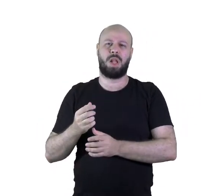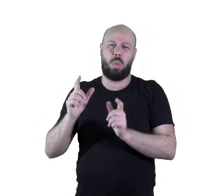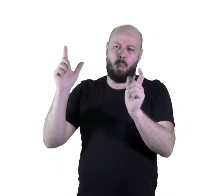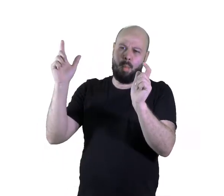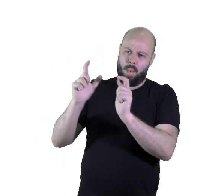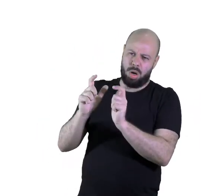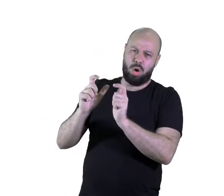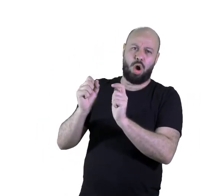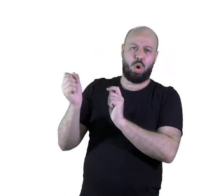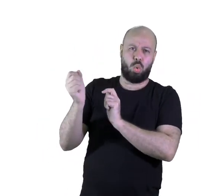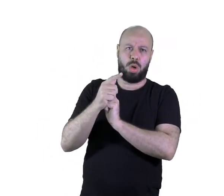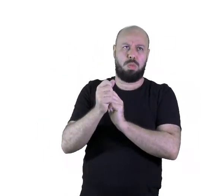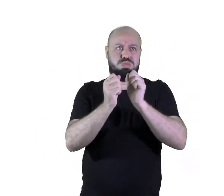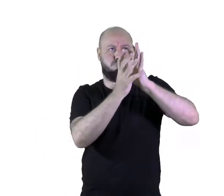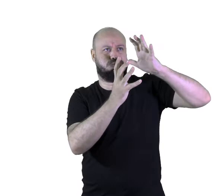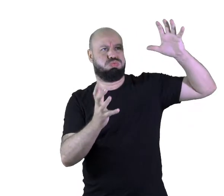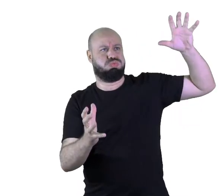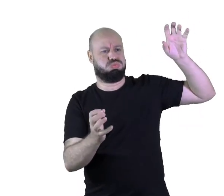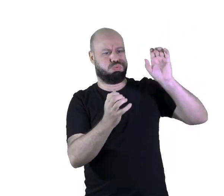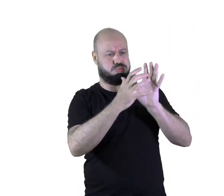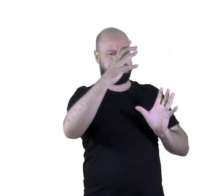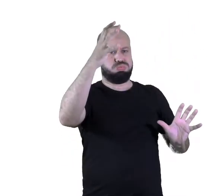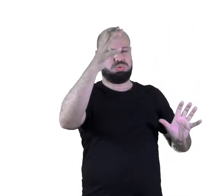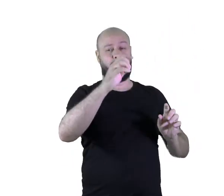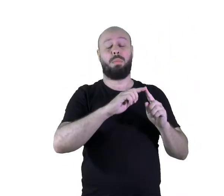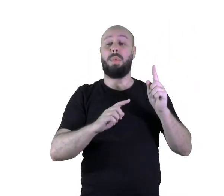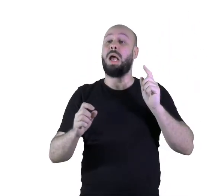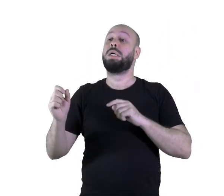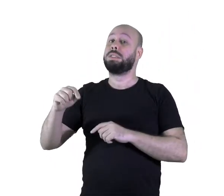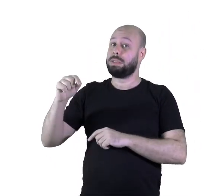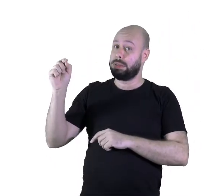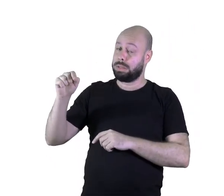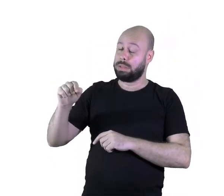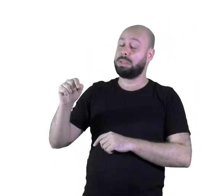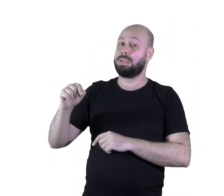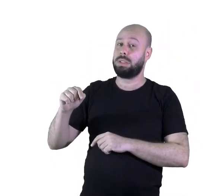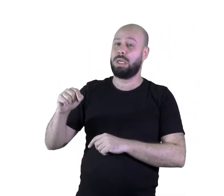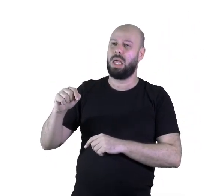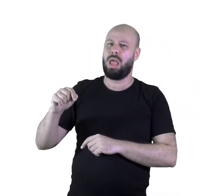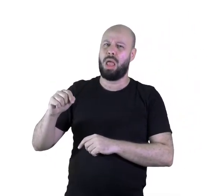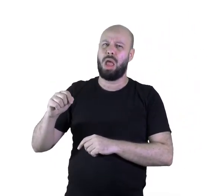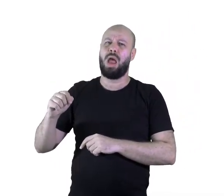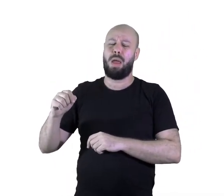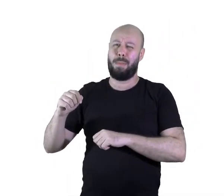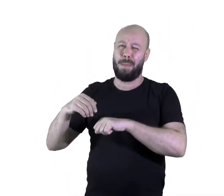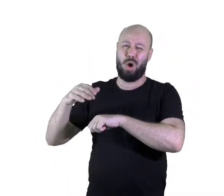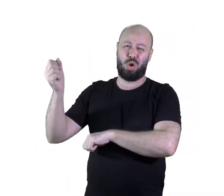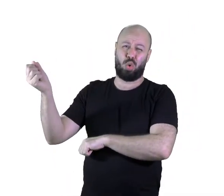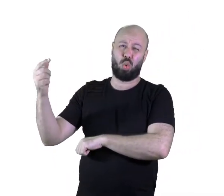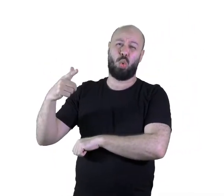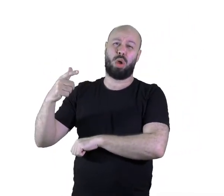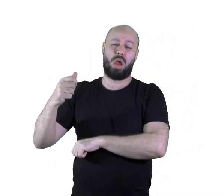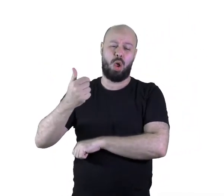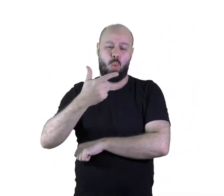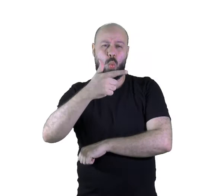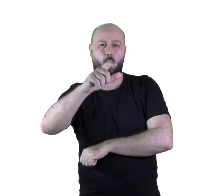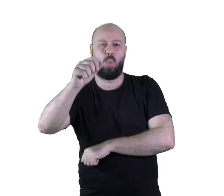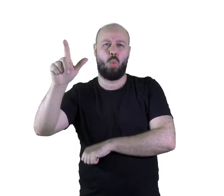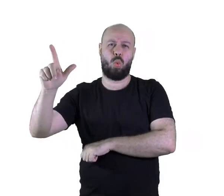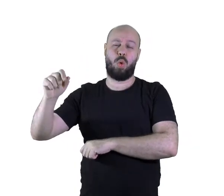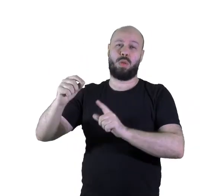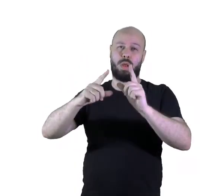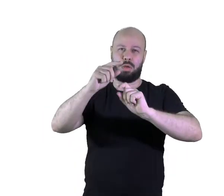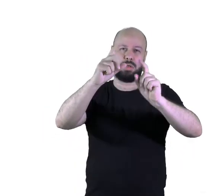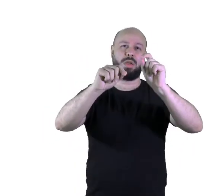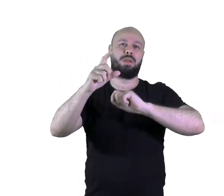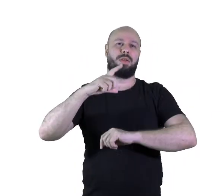do que aquelas gigantescas, né? Mas ela é uma estrela que é maior do que a maioria das outras estrelas que existem, né? Então,